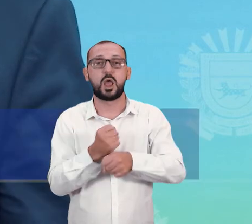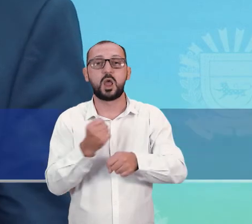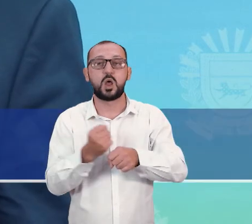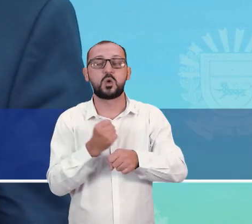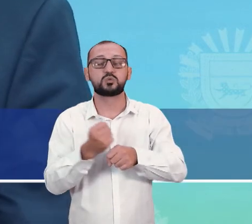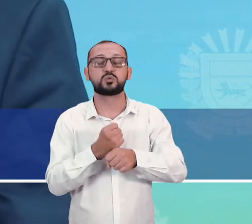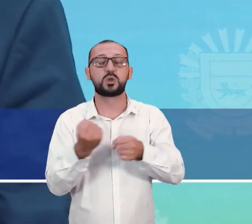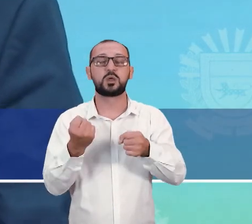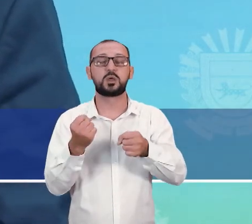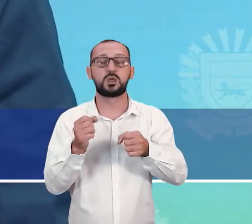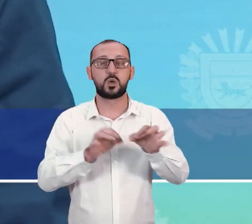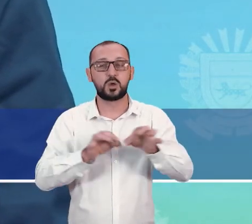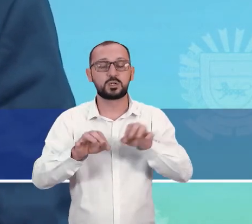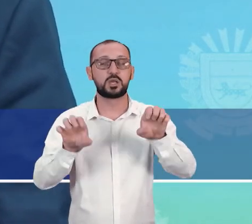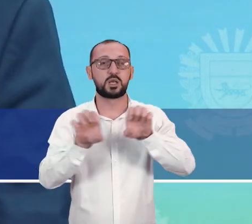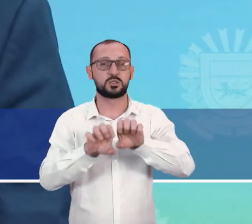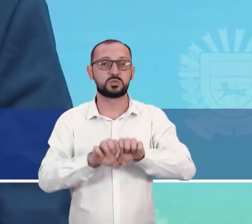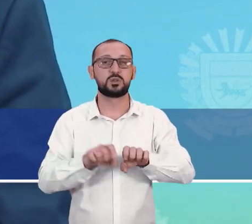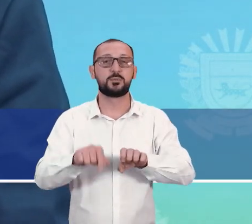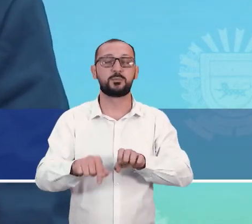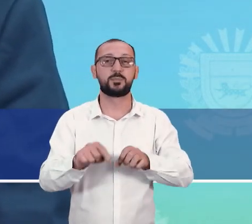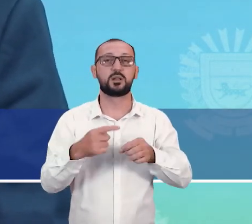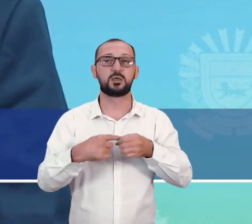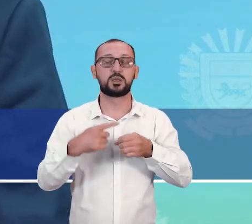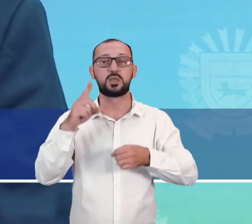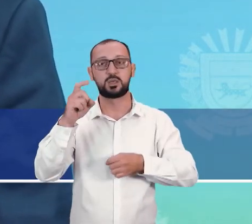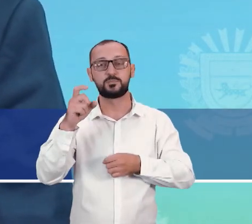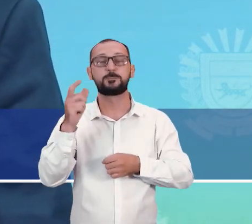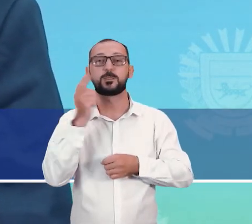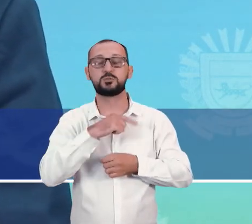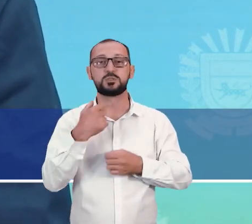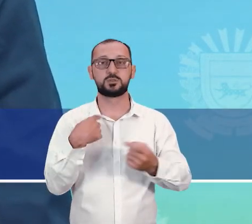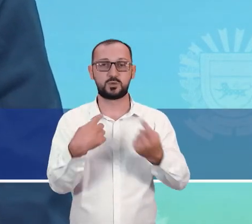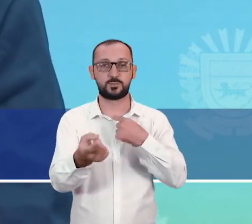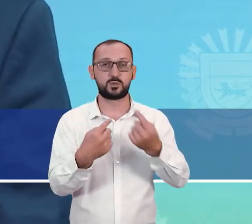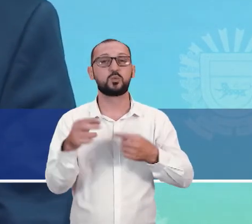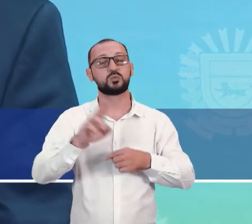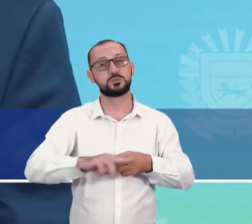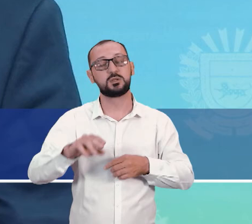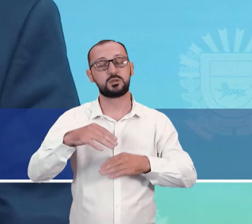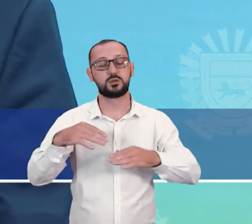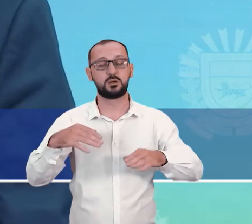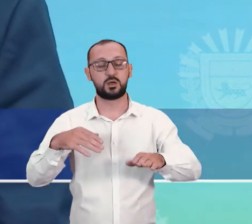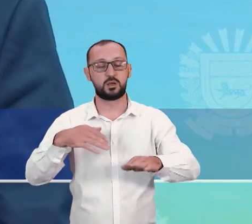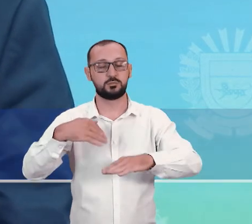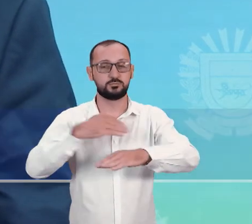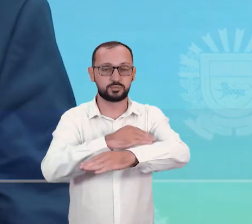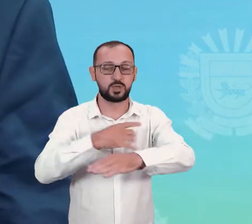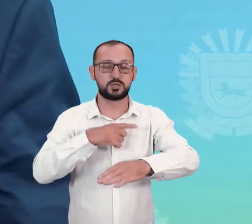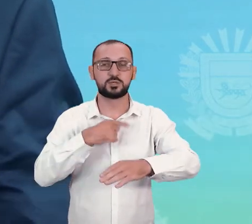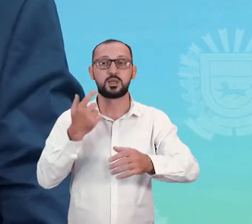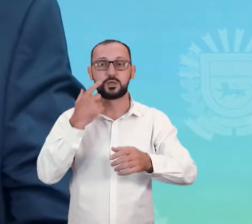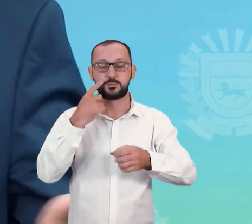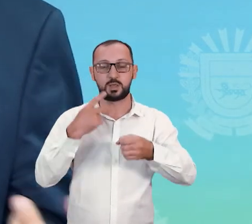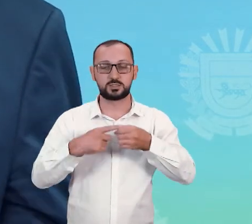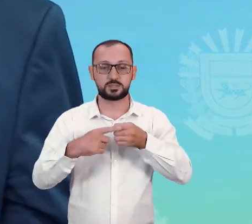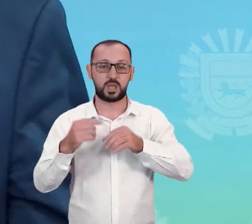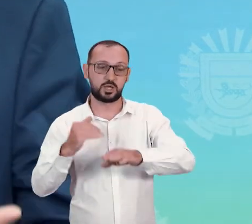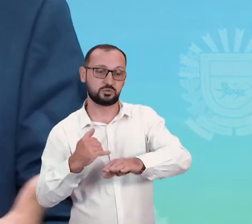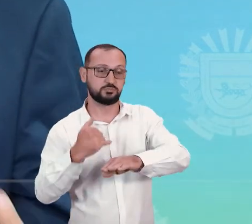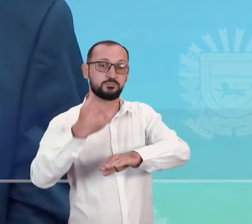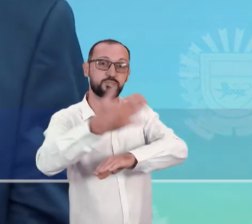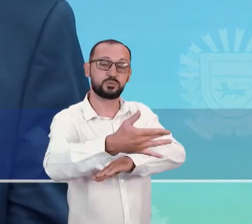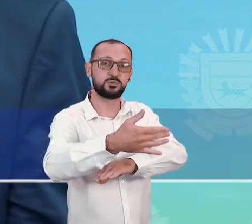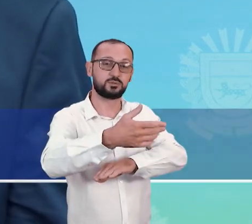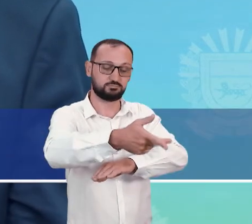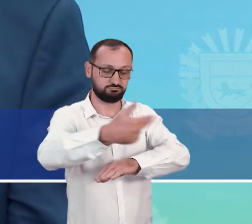a infraestrutura para que o município possa ter uma mobilidade pela rodovia, né? Nós temos a cidade que avança do